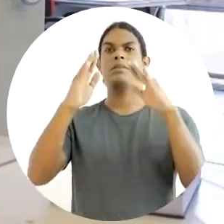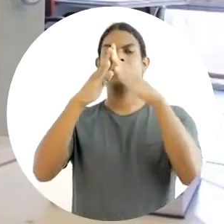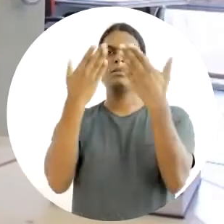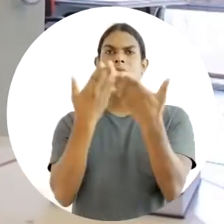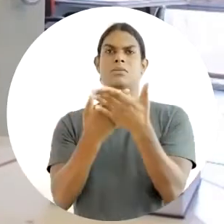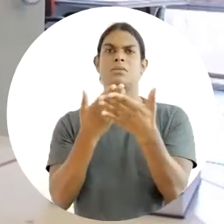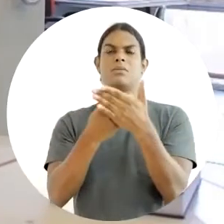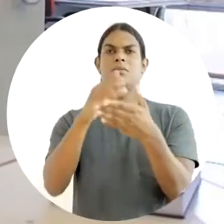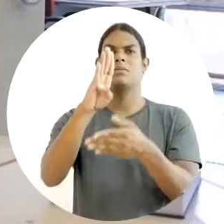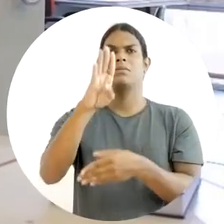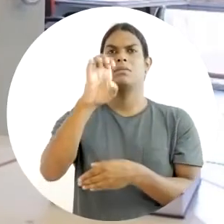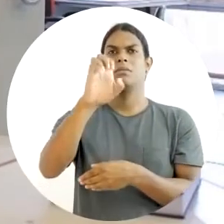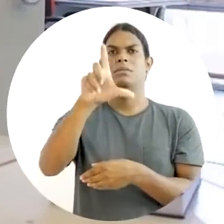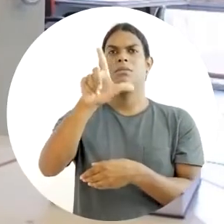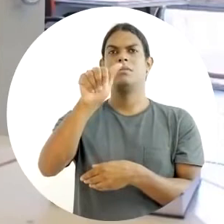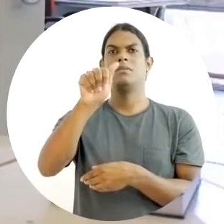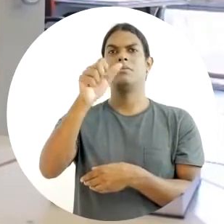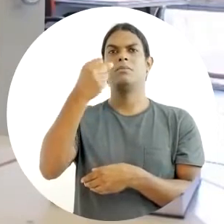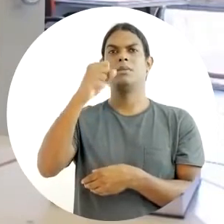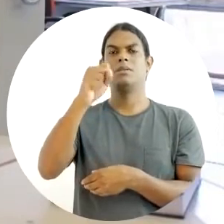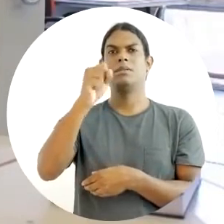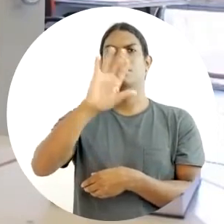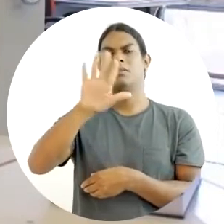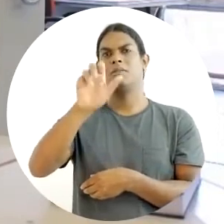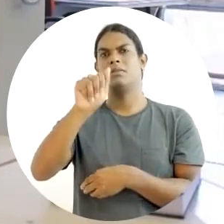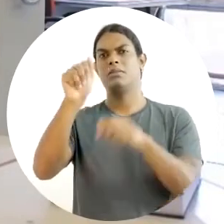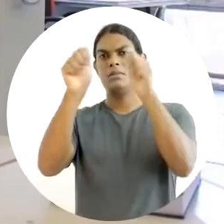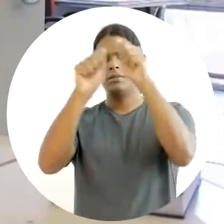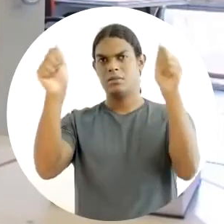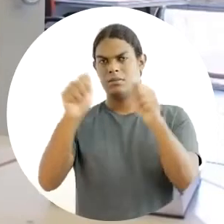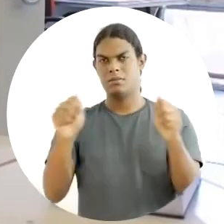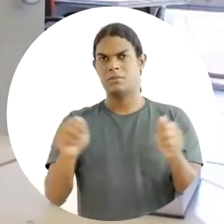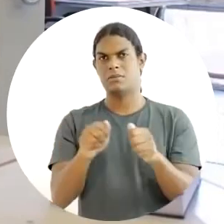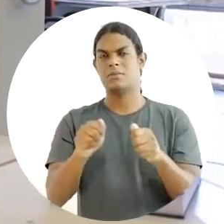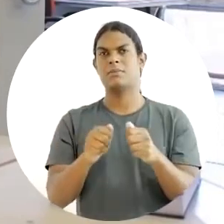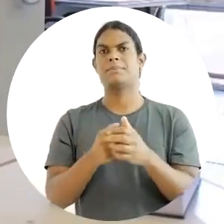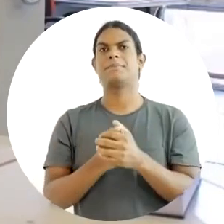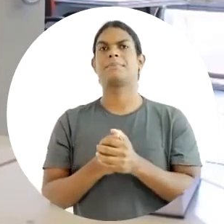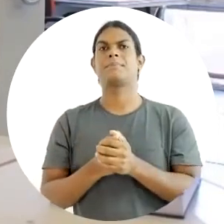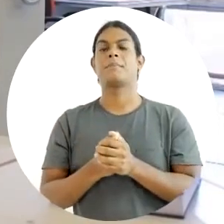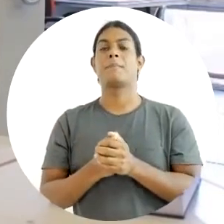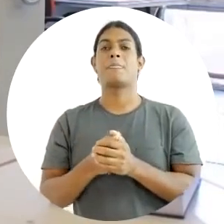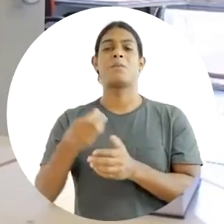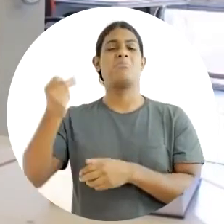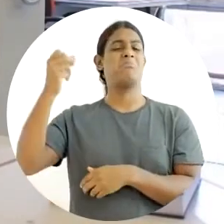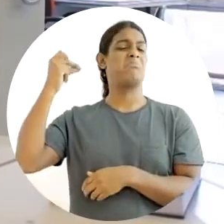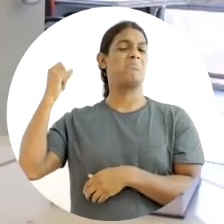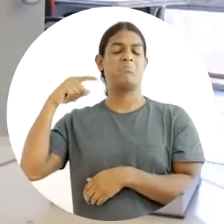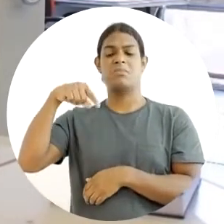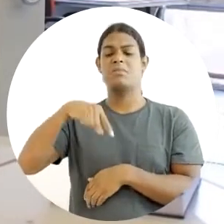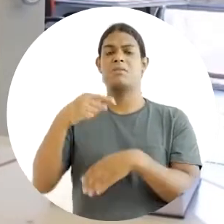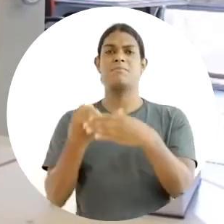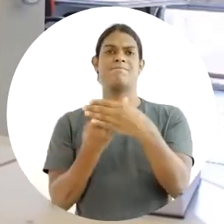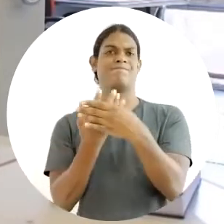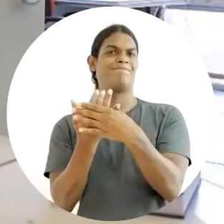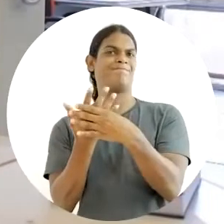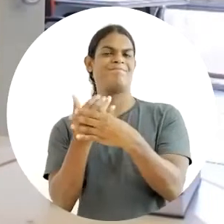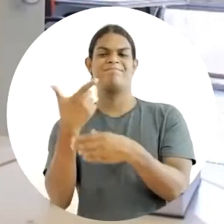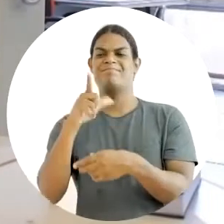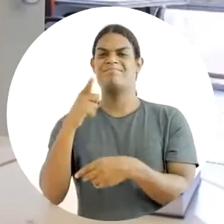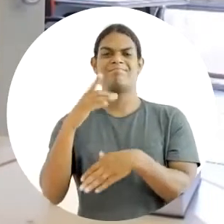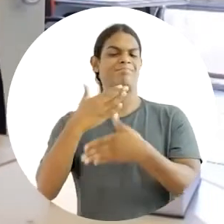a Escola de Medicina e a Escola de Belas Artes de Pernambuco, quando o campus ainda nem existia.